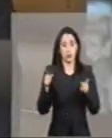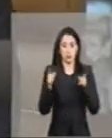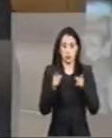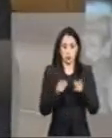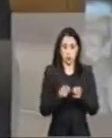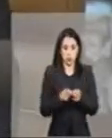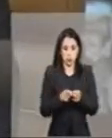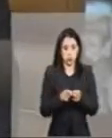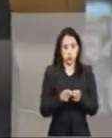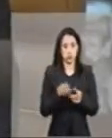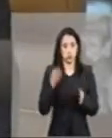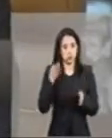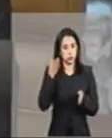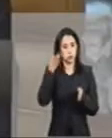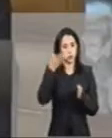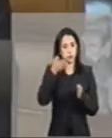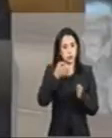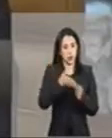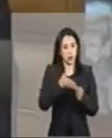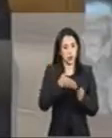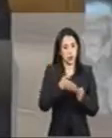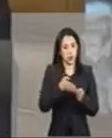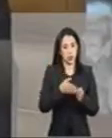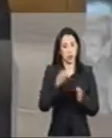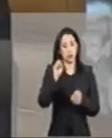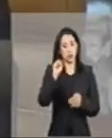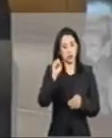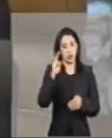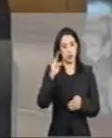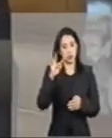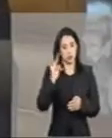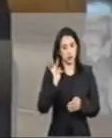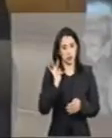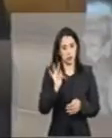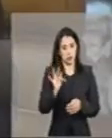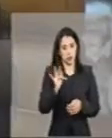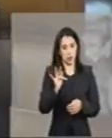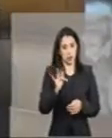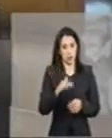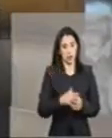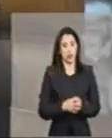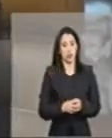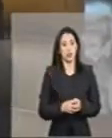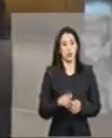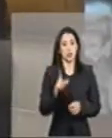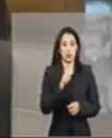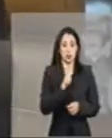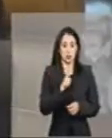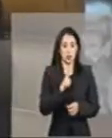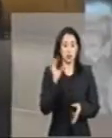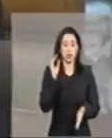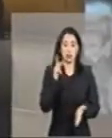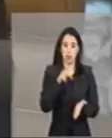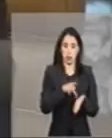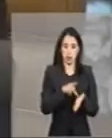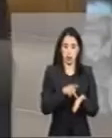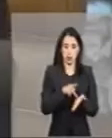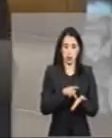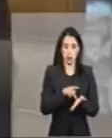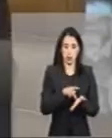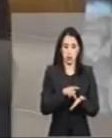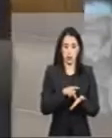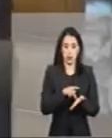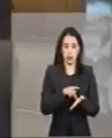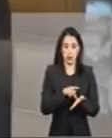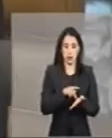sempre enfatizado a jurisprudência do Supremo Tribunal Federal. E ela existe, na verdade, em